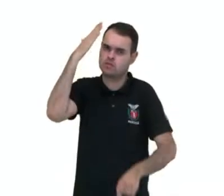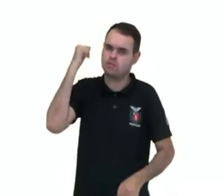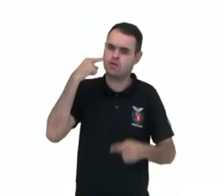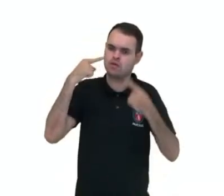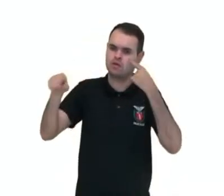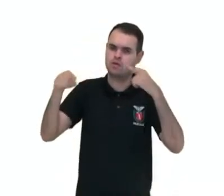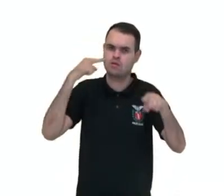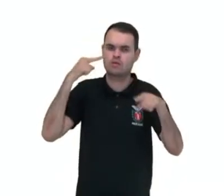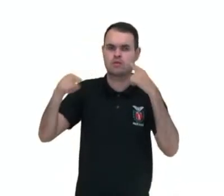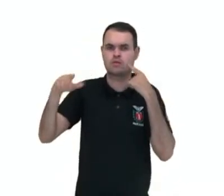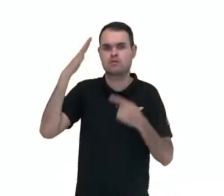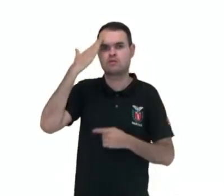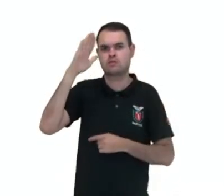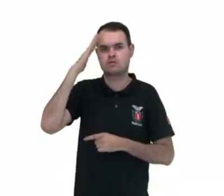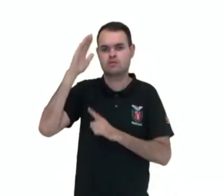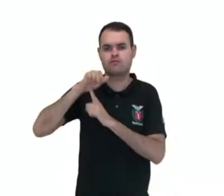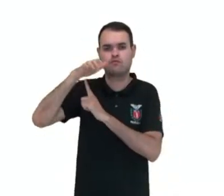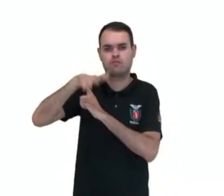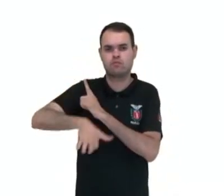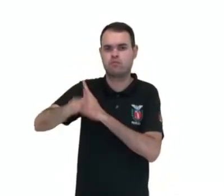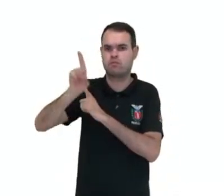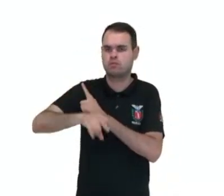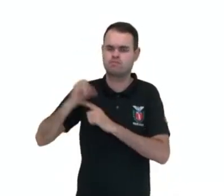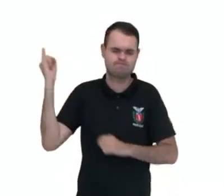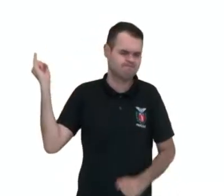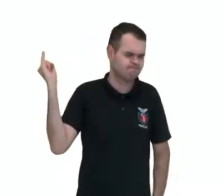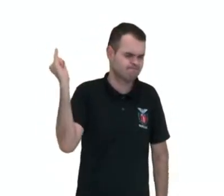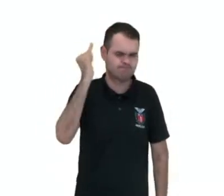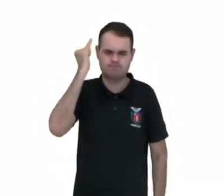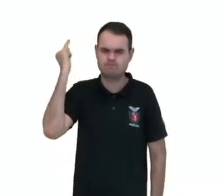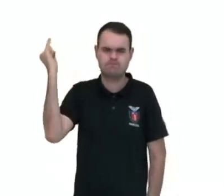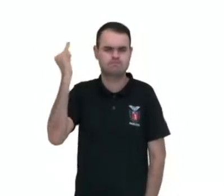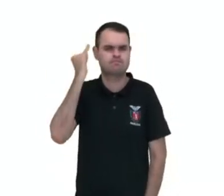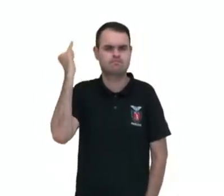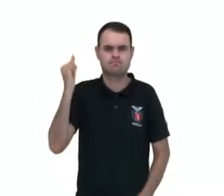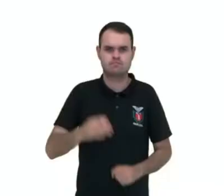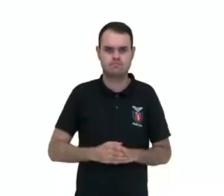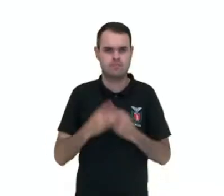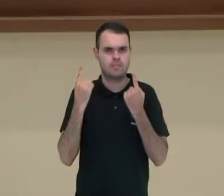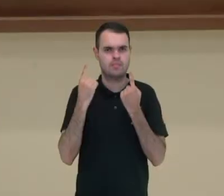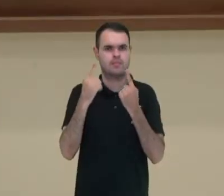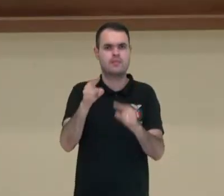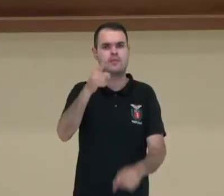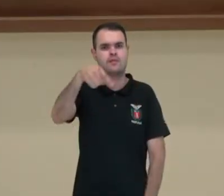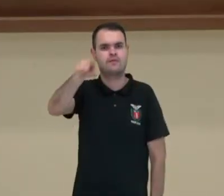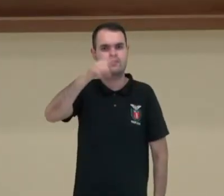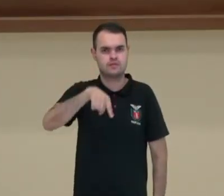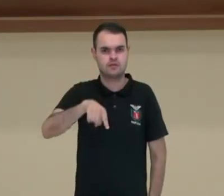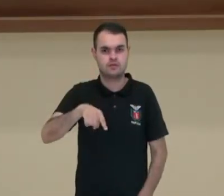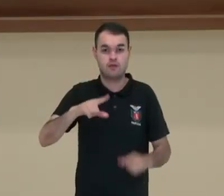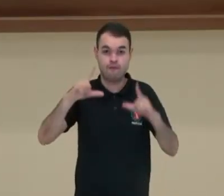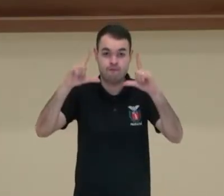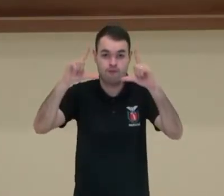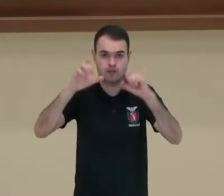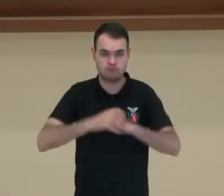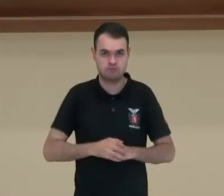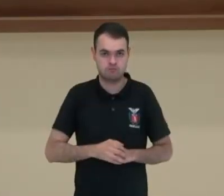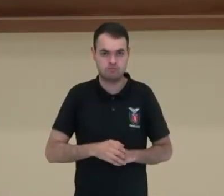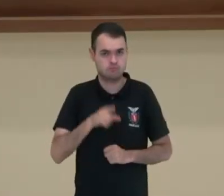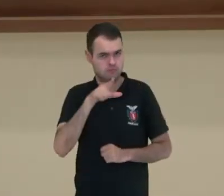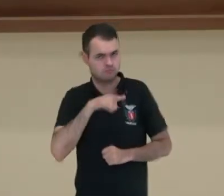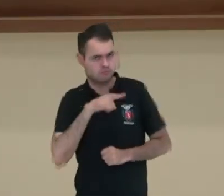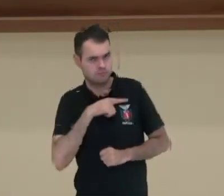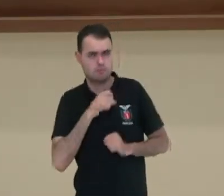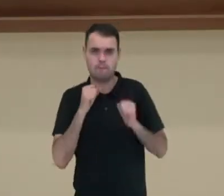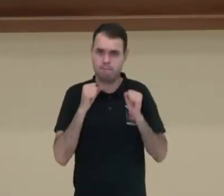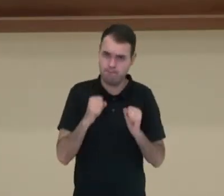identificar e interpretar uma fonte é imprescindível para a modernidade. Vou jogar aqui um desafio para vocês. Pegue uma fotografia, quem tem acesso,